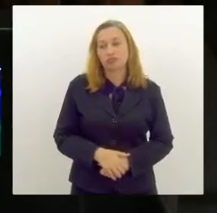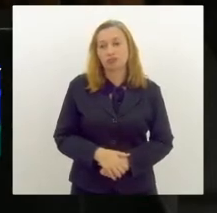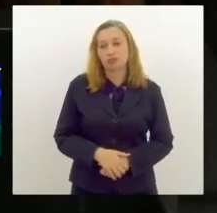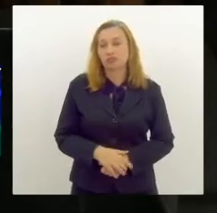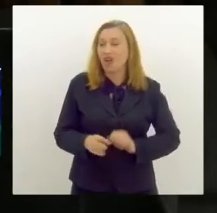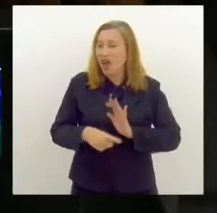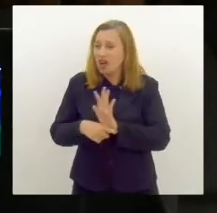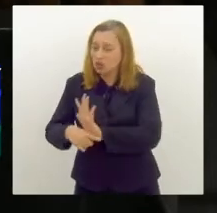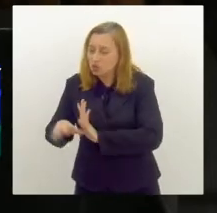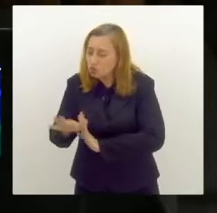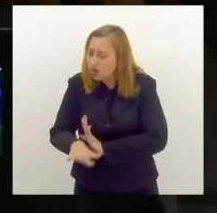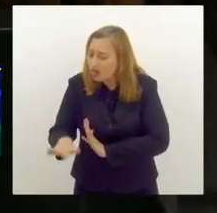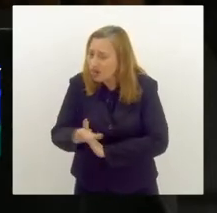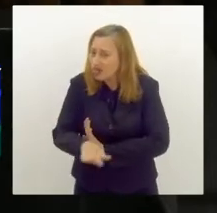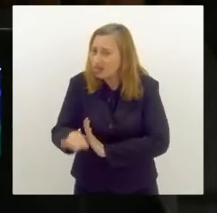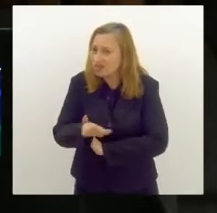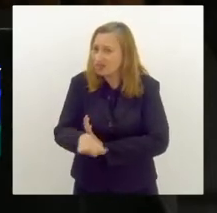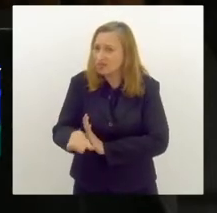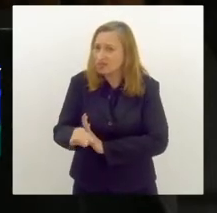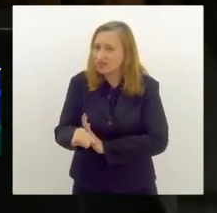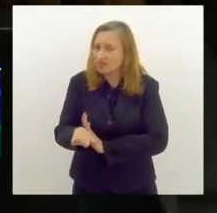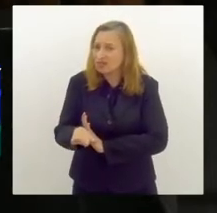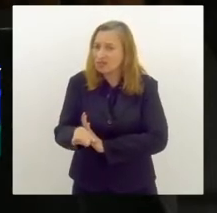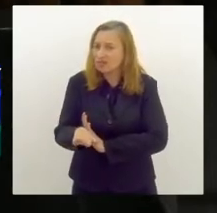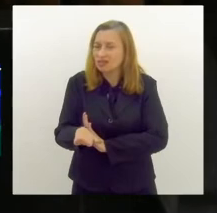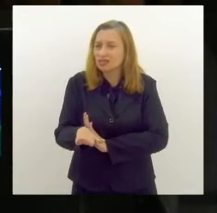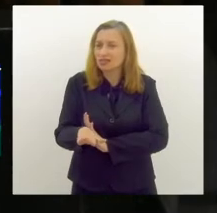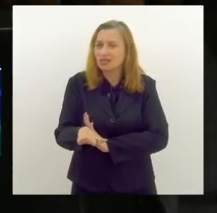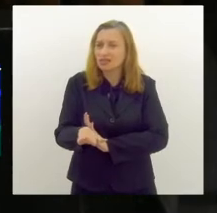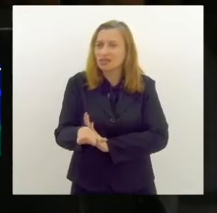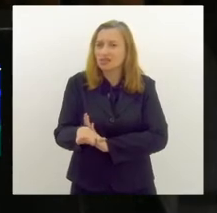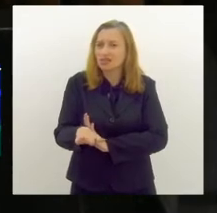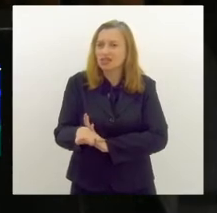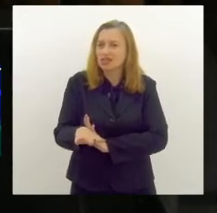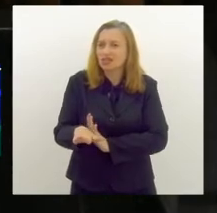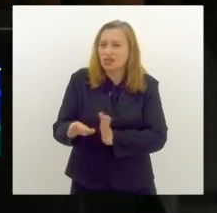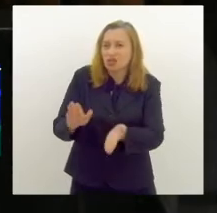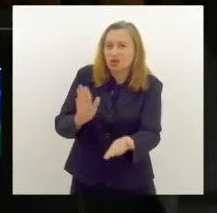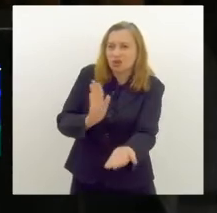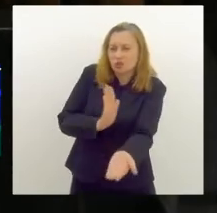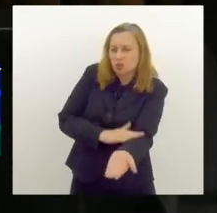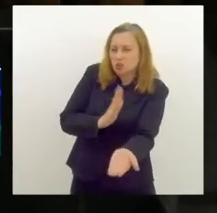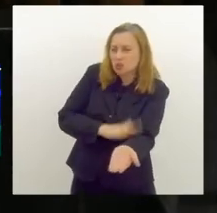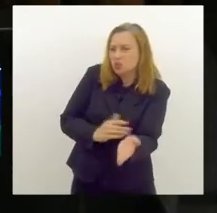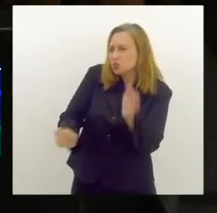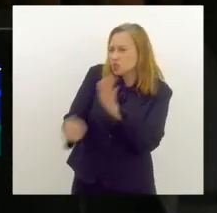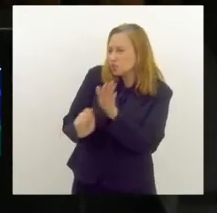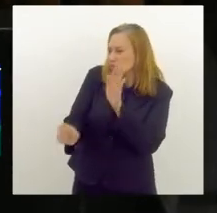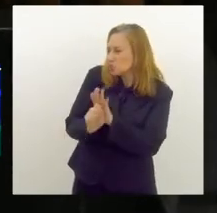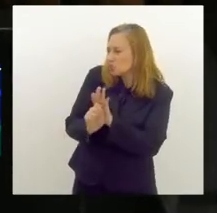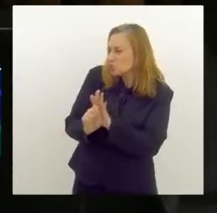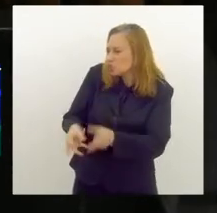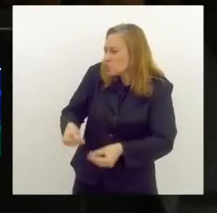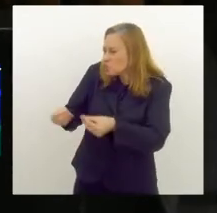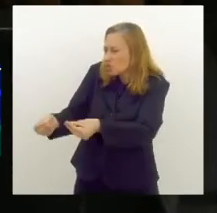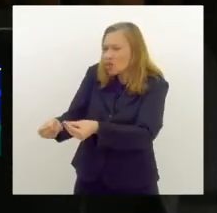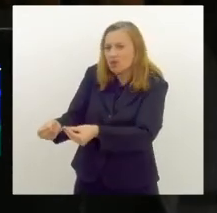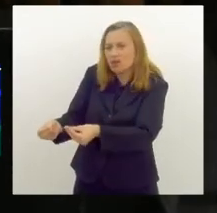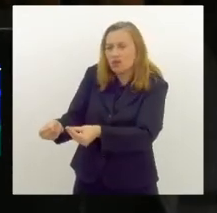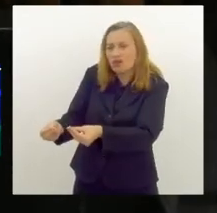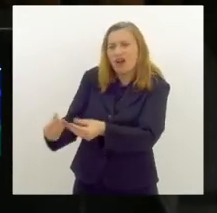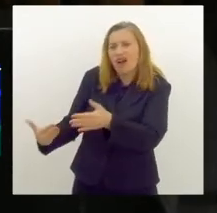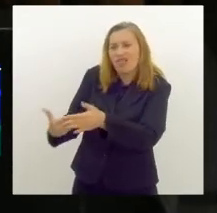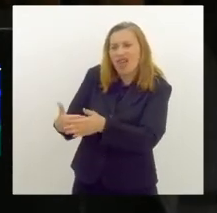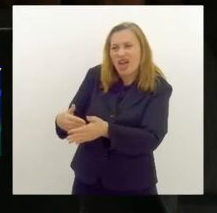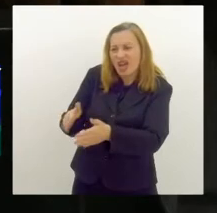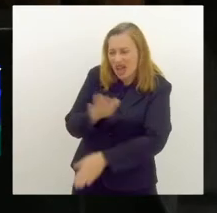ajuda uma criança dessa, dando doses de psicotrópicos até viciar,